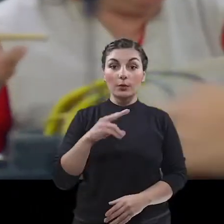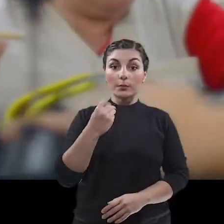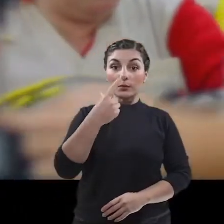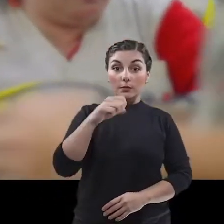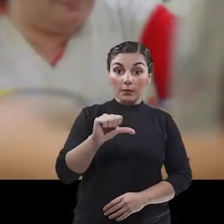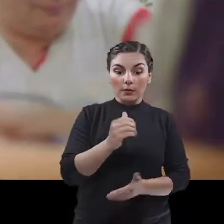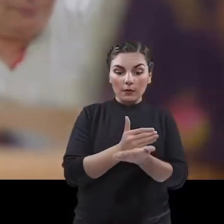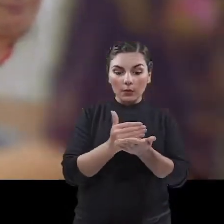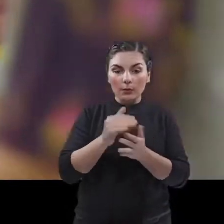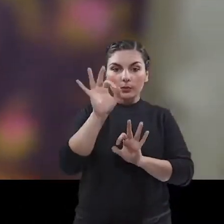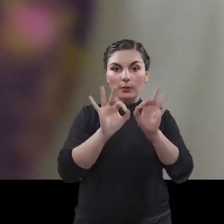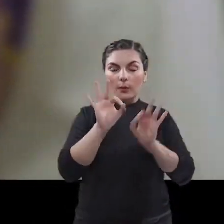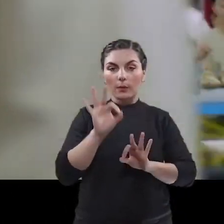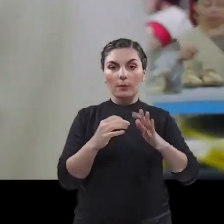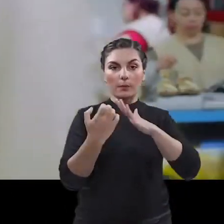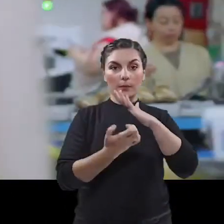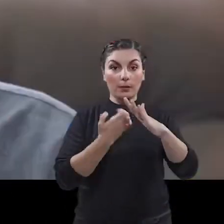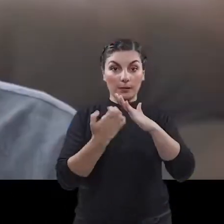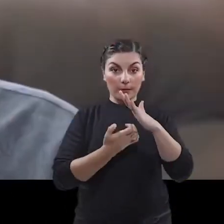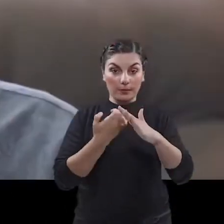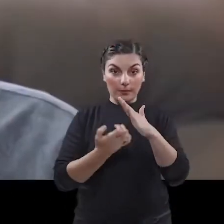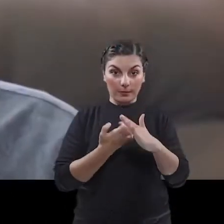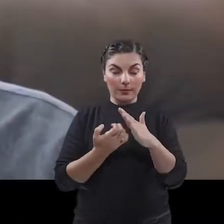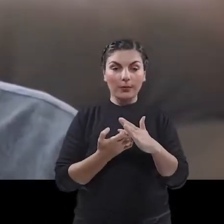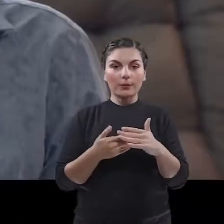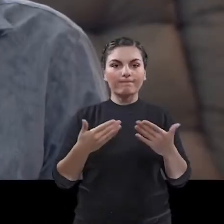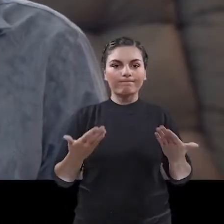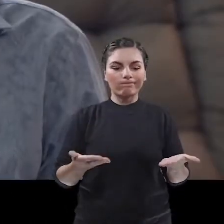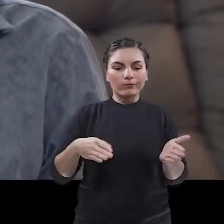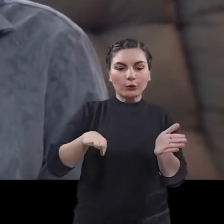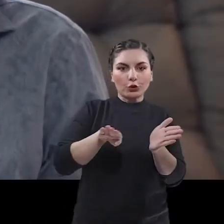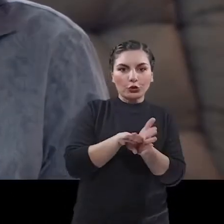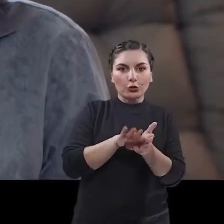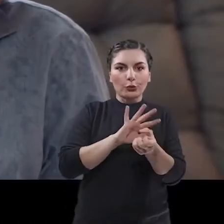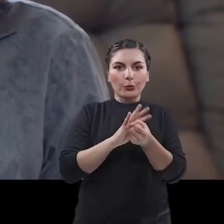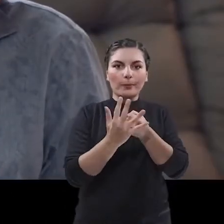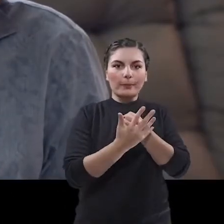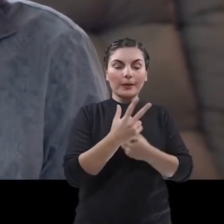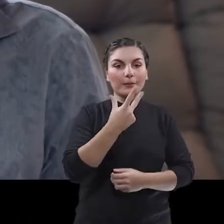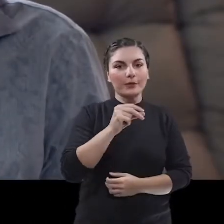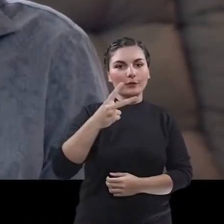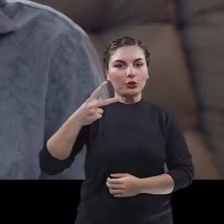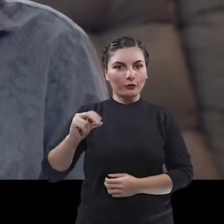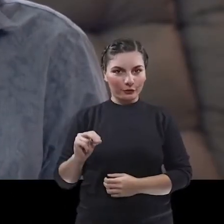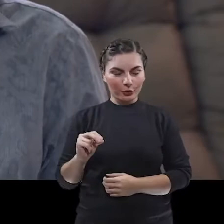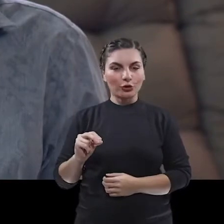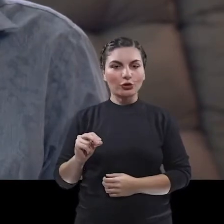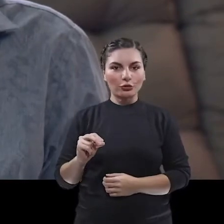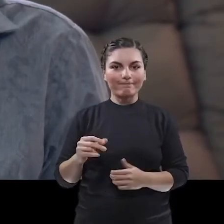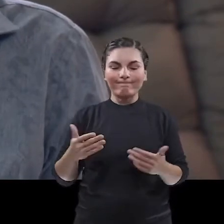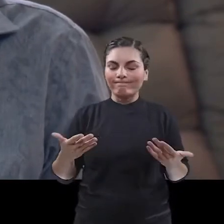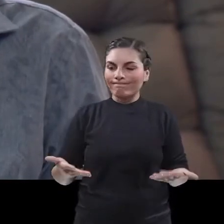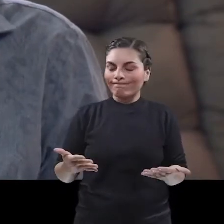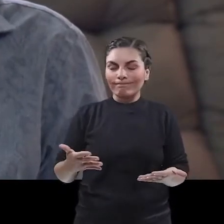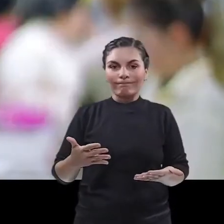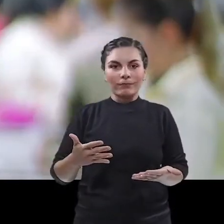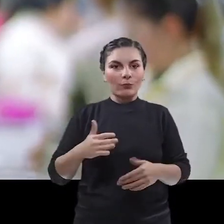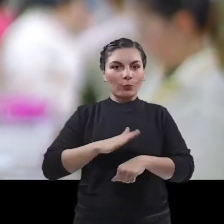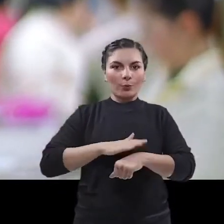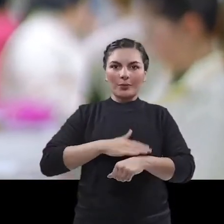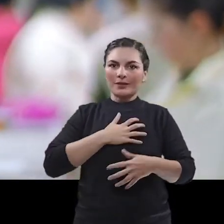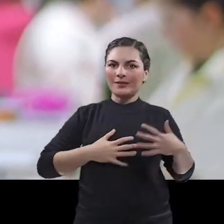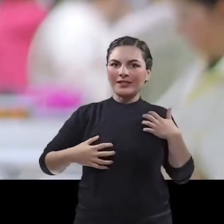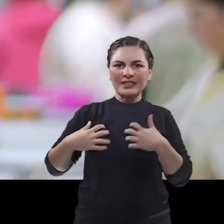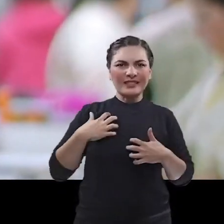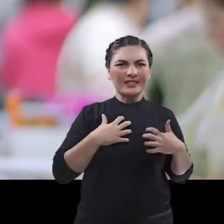Em 2019 a gente começou a construir a nossa empresa. E daí então, 2020, veio a pandemia.